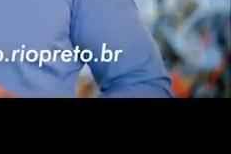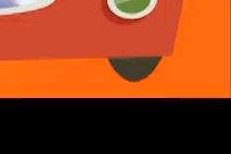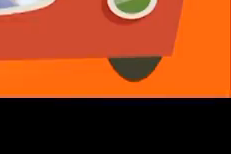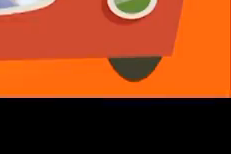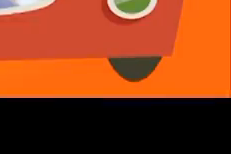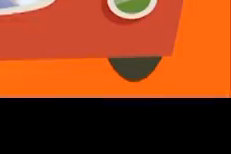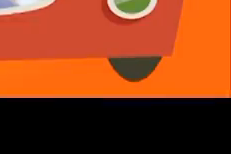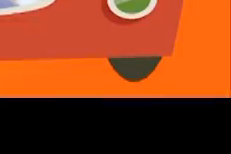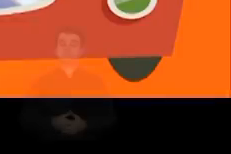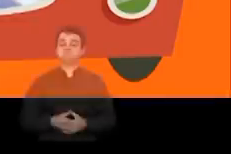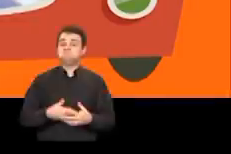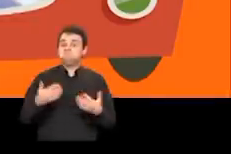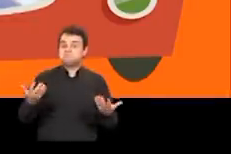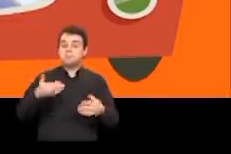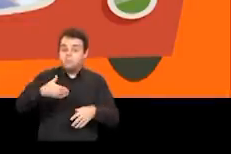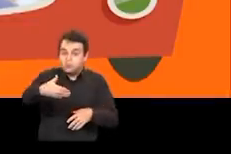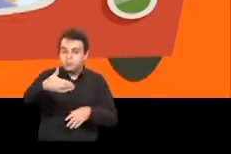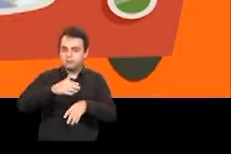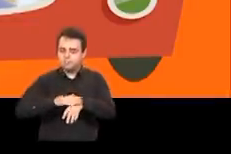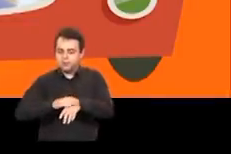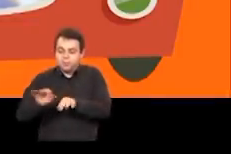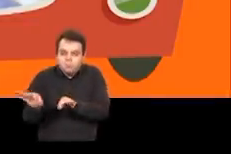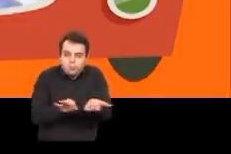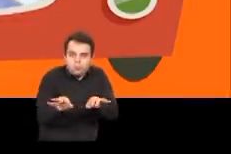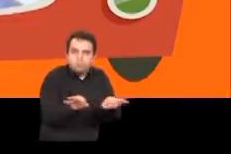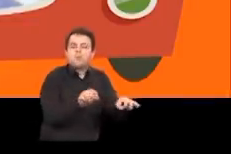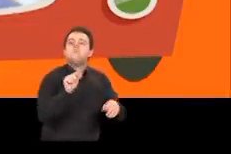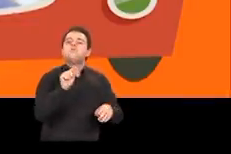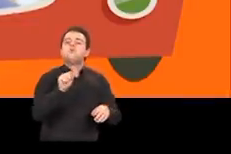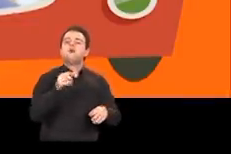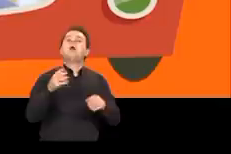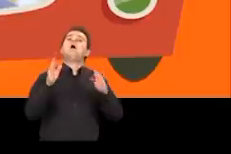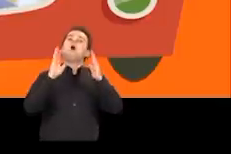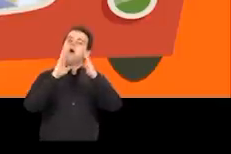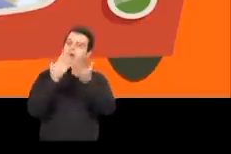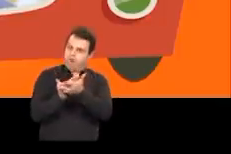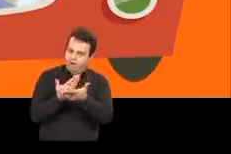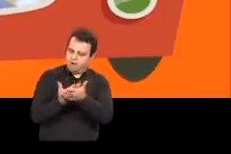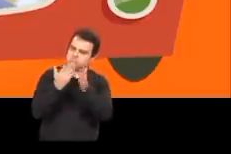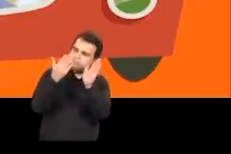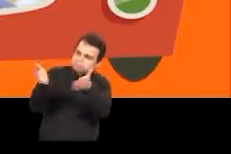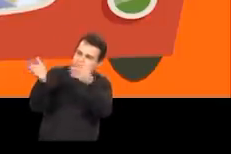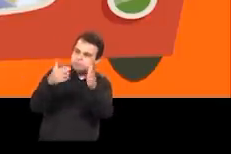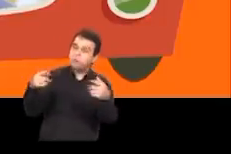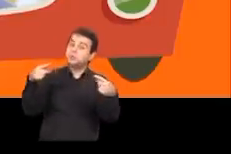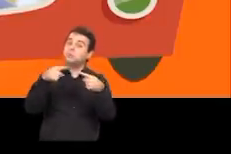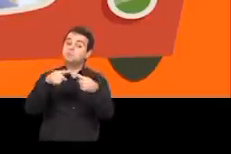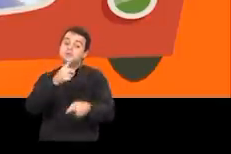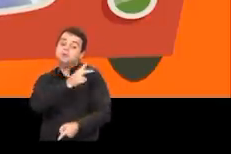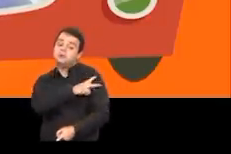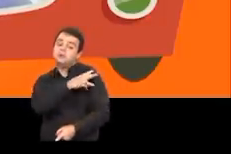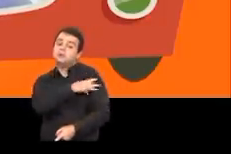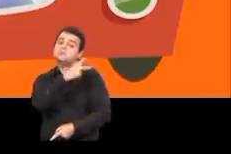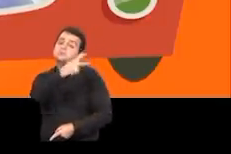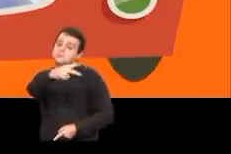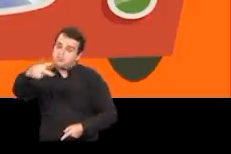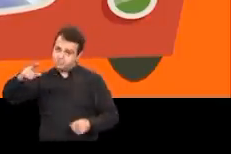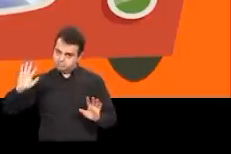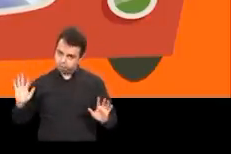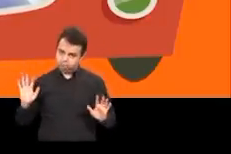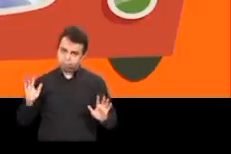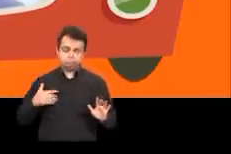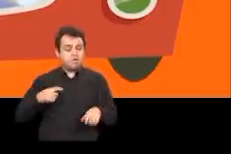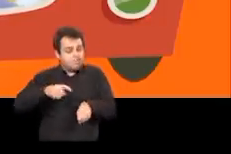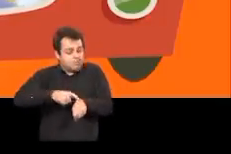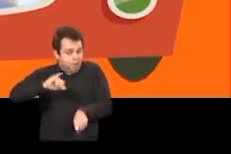digital.educacau.riopreto.br. Então se organize aí na sua casa para acompanhar as aulas preparadas para o seu ano. Afinal, todo